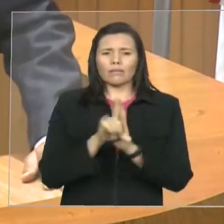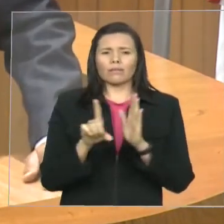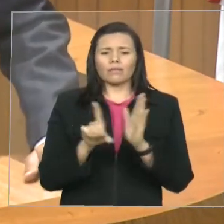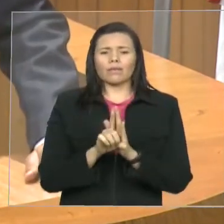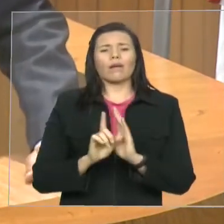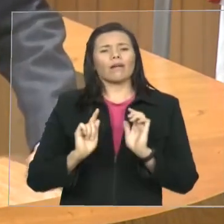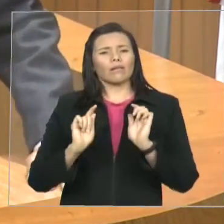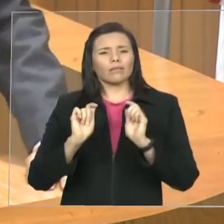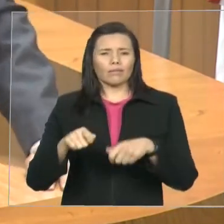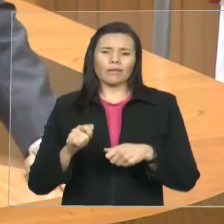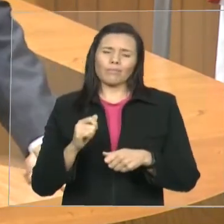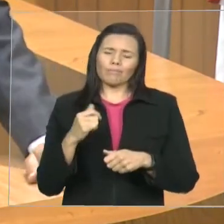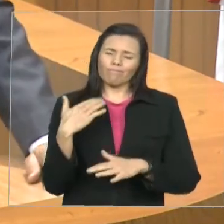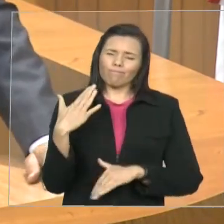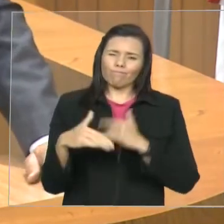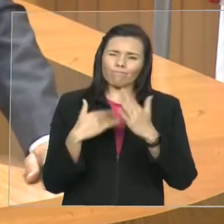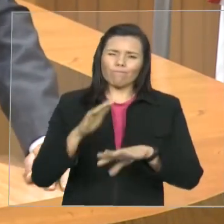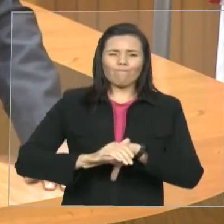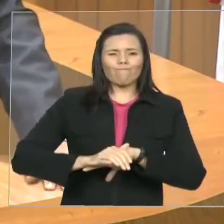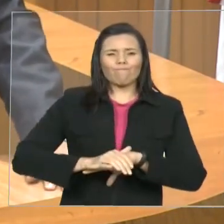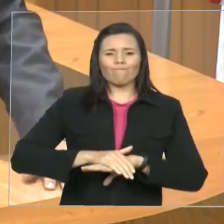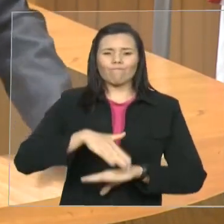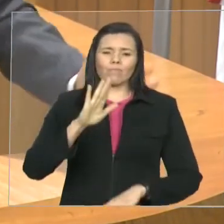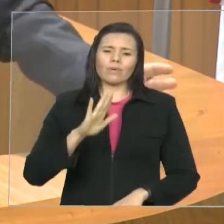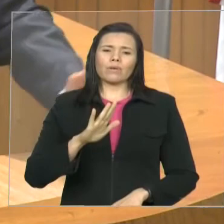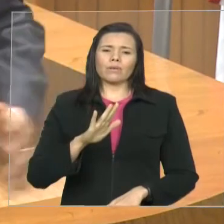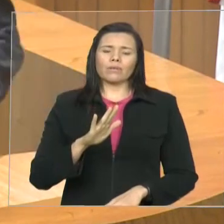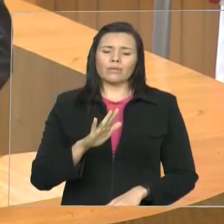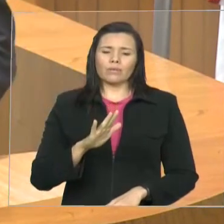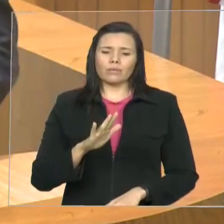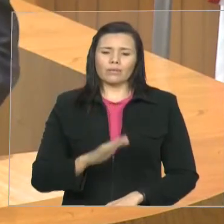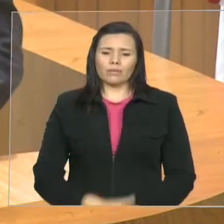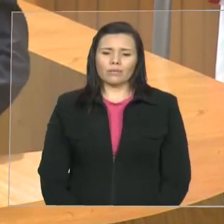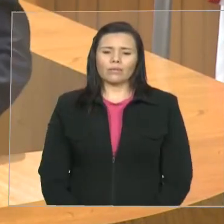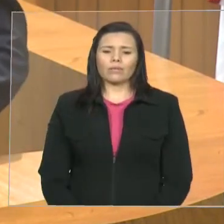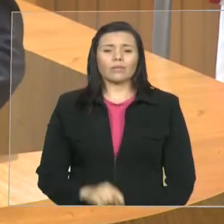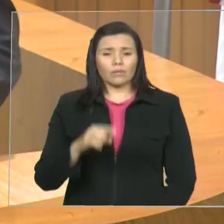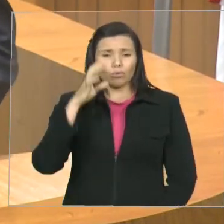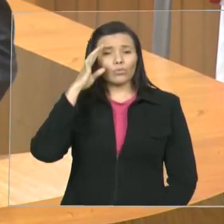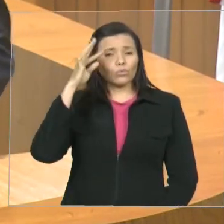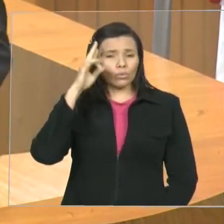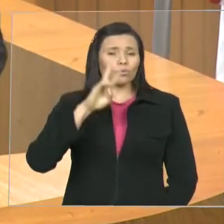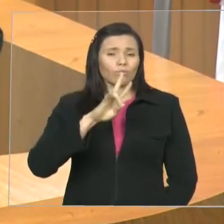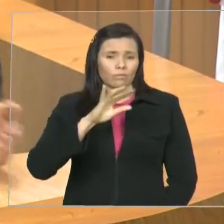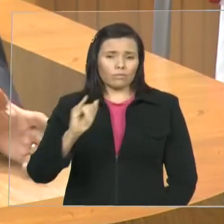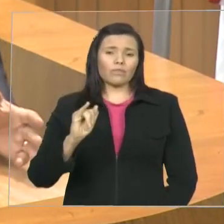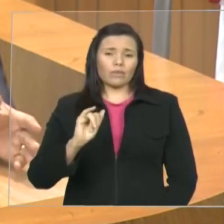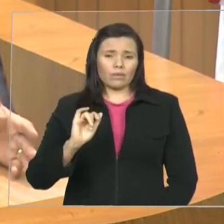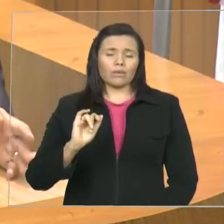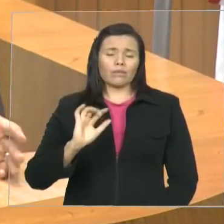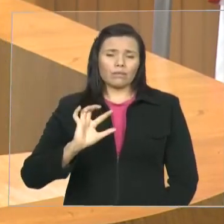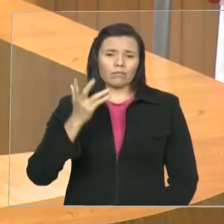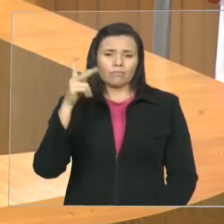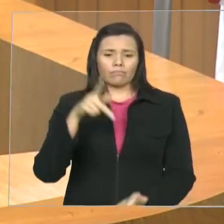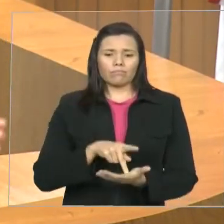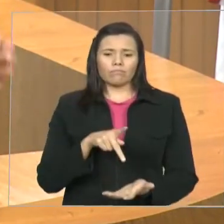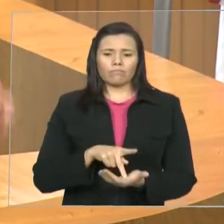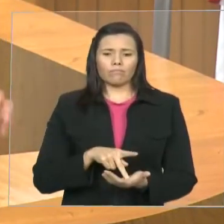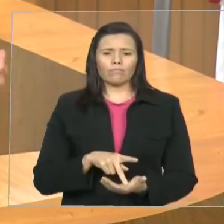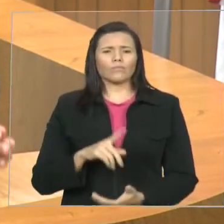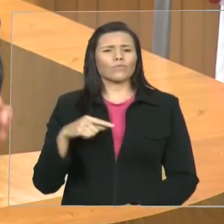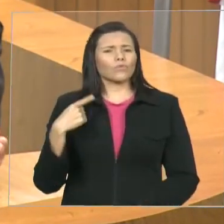avançar nas tratativas e nas concretizações deste grande sonho. Estamos em passos seguros e